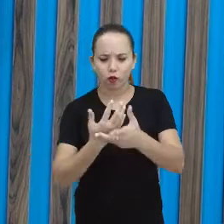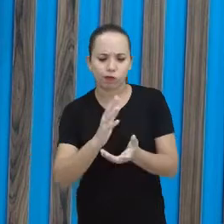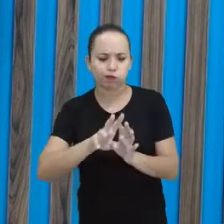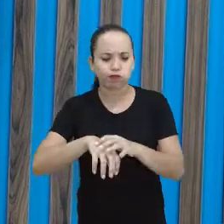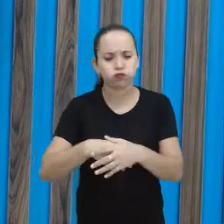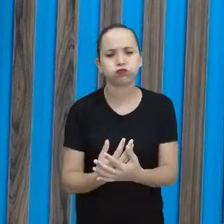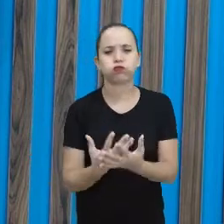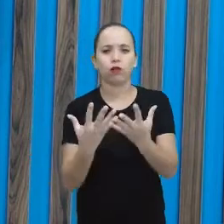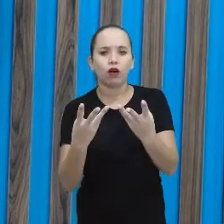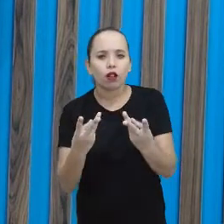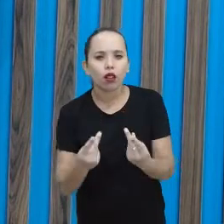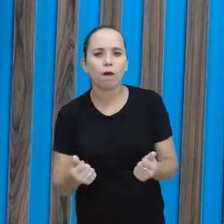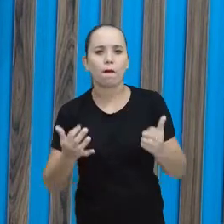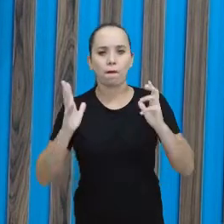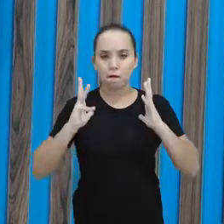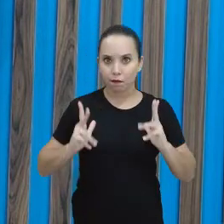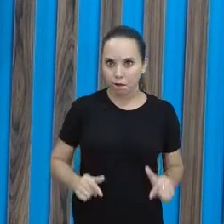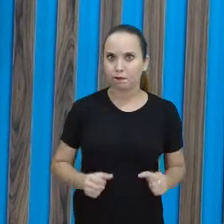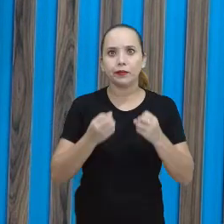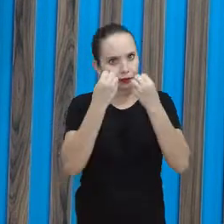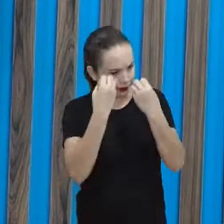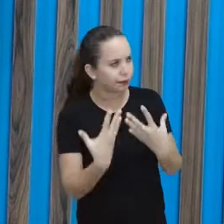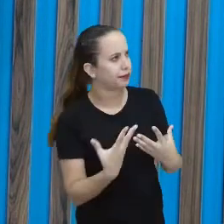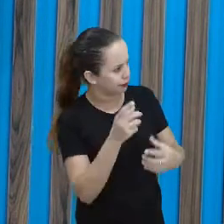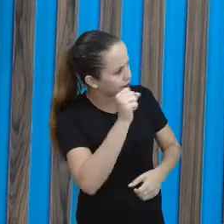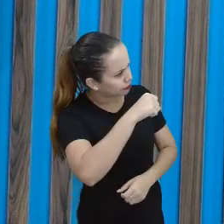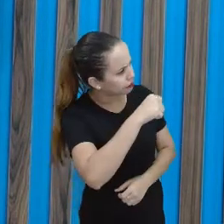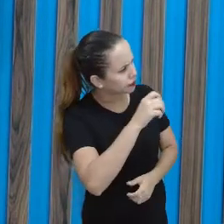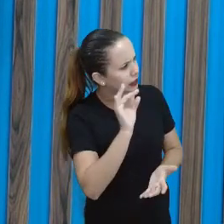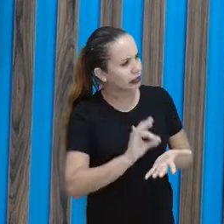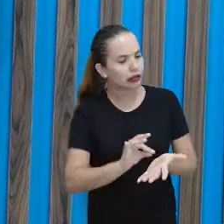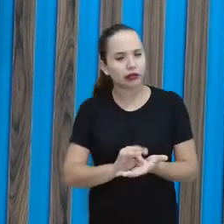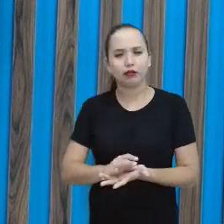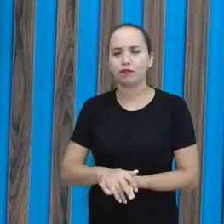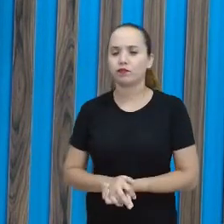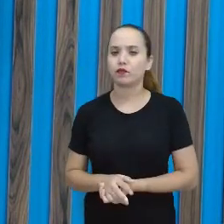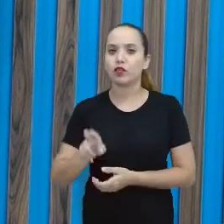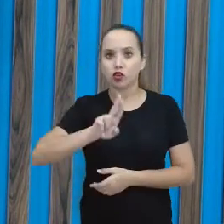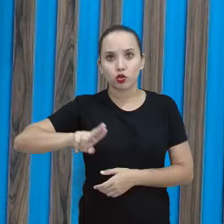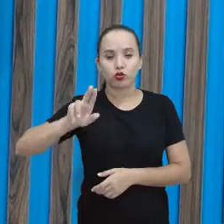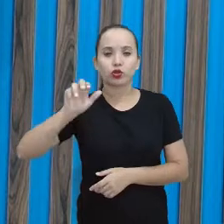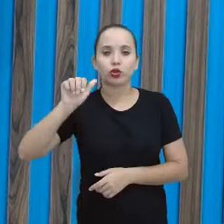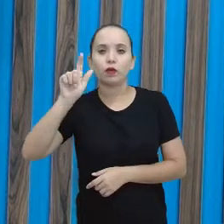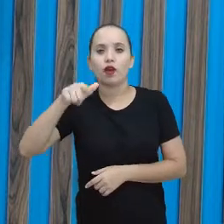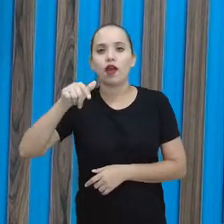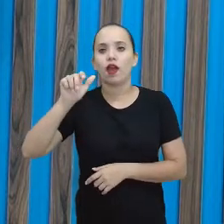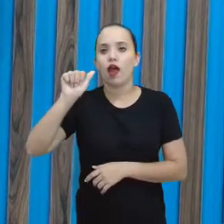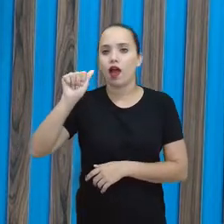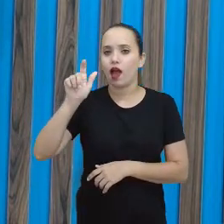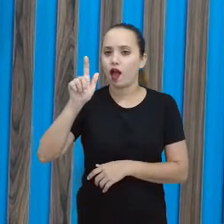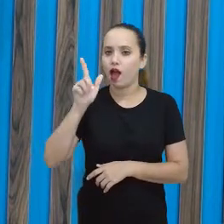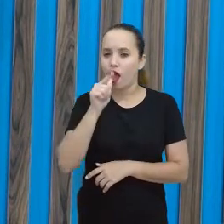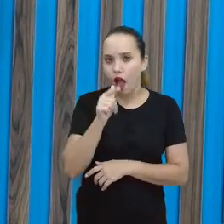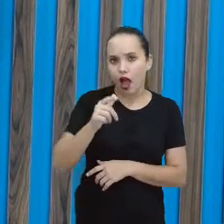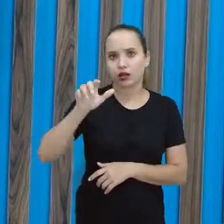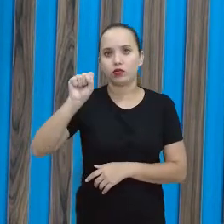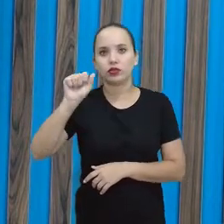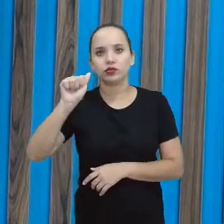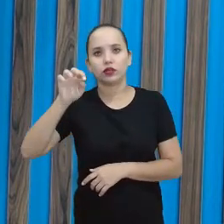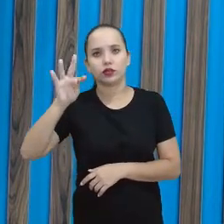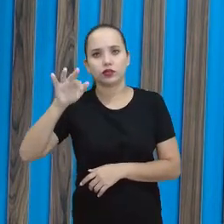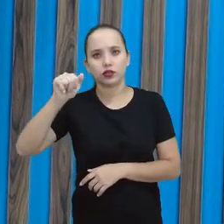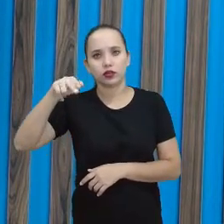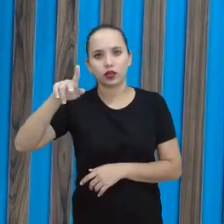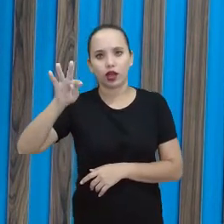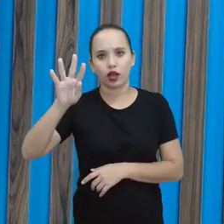de molho, né, em água sanitária, né, professora Cláudia? Isso aí, Uma professora. colherinha, né, de água sanitária, isso. Que aí já tira um pouco